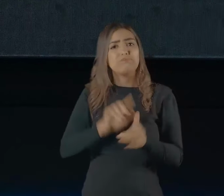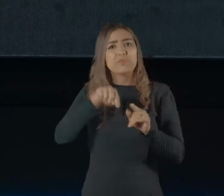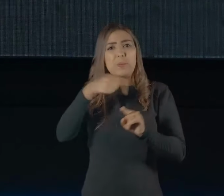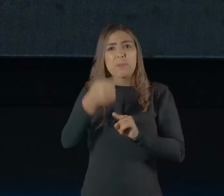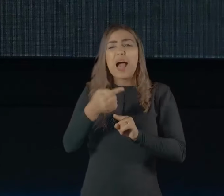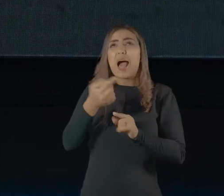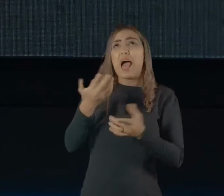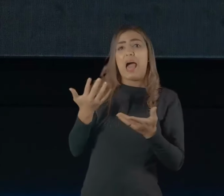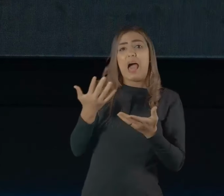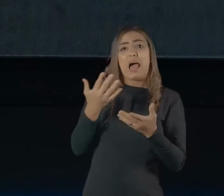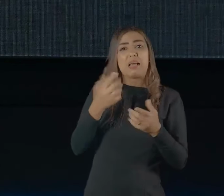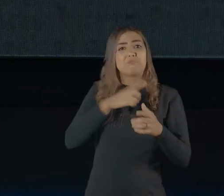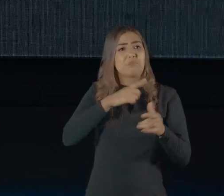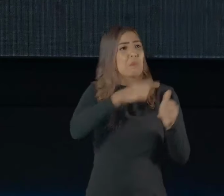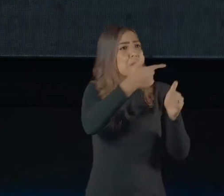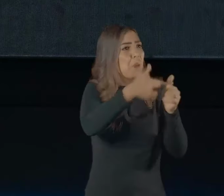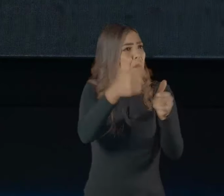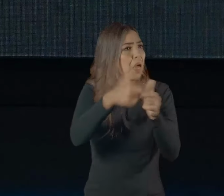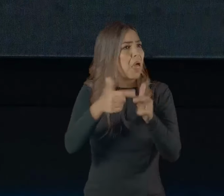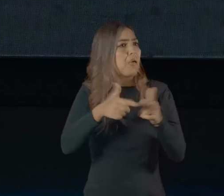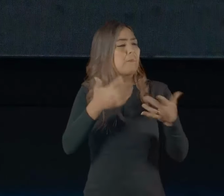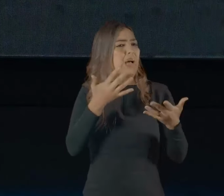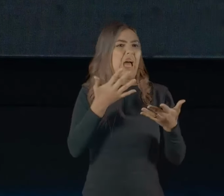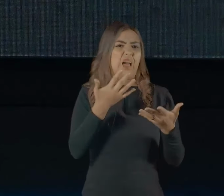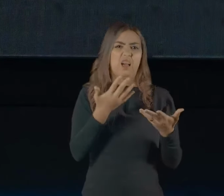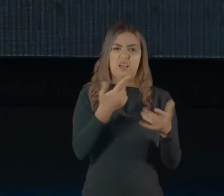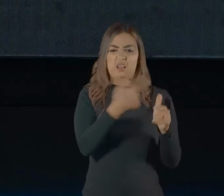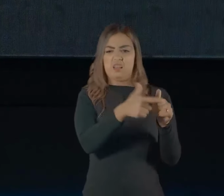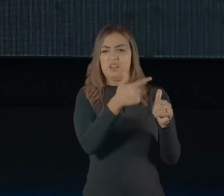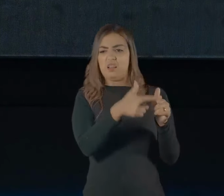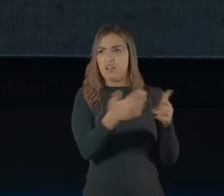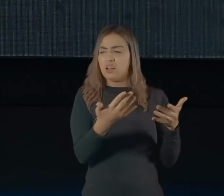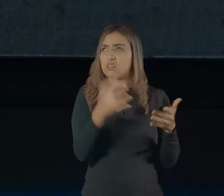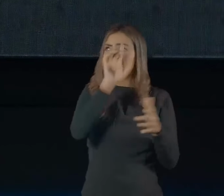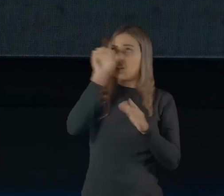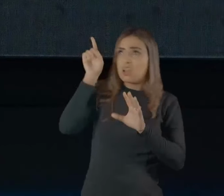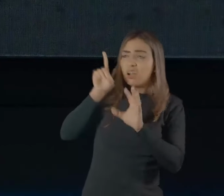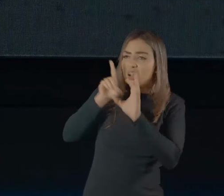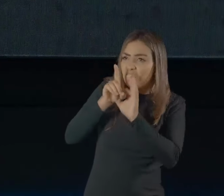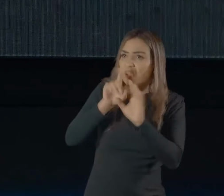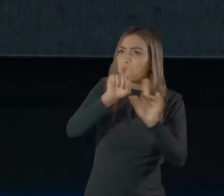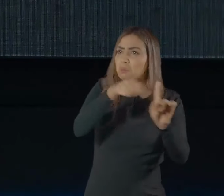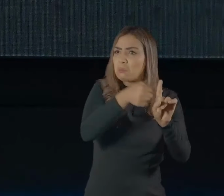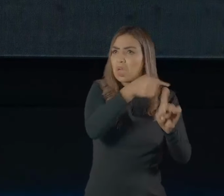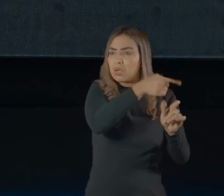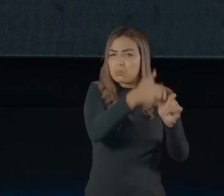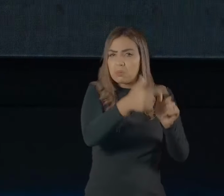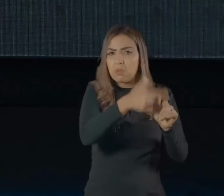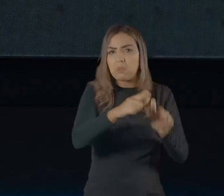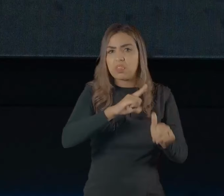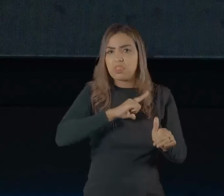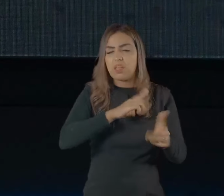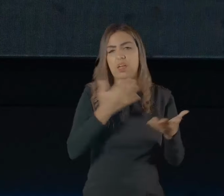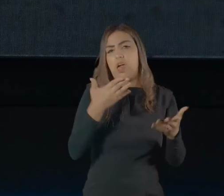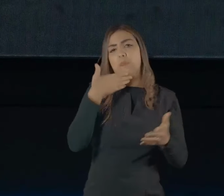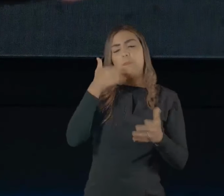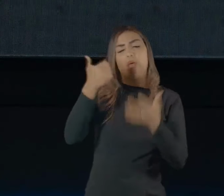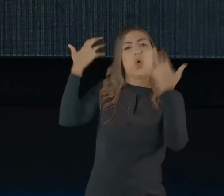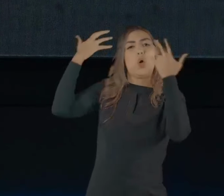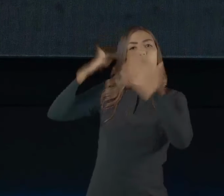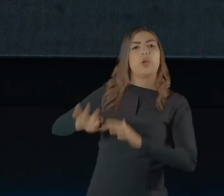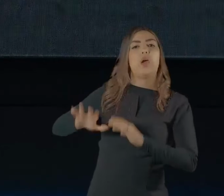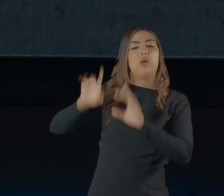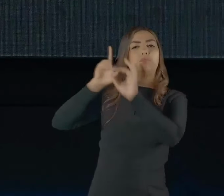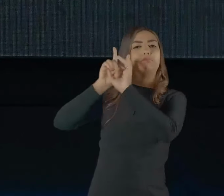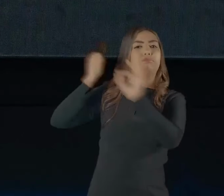as lutas, fala, bom, não me contaram isso, então eu não quero mais. E vão de volta para o mundo. Jesus falou sobre